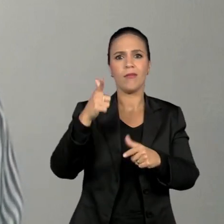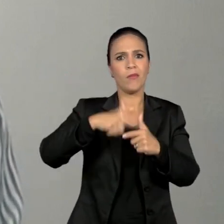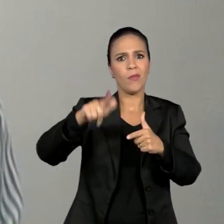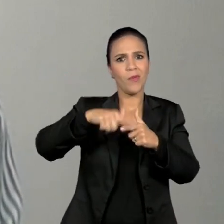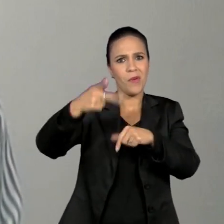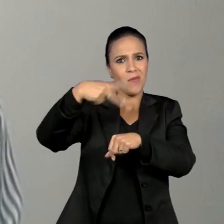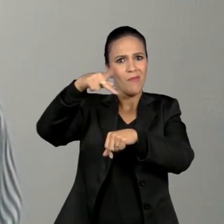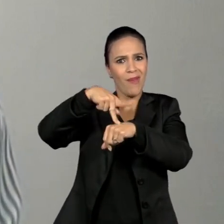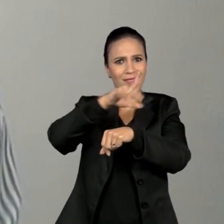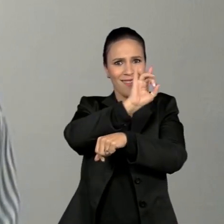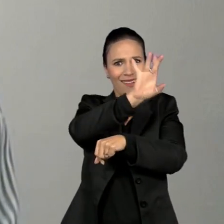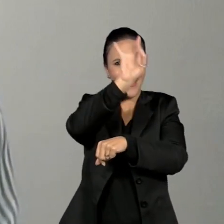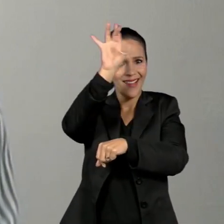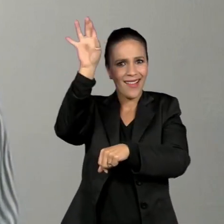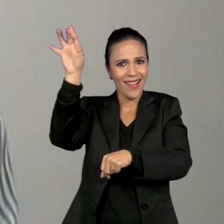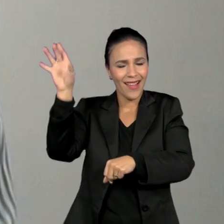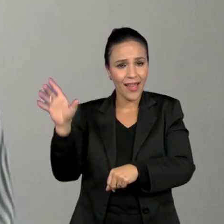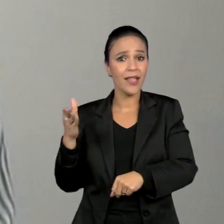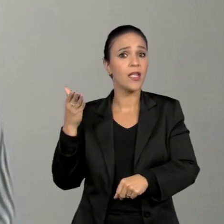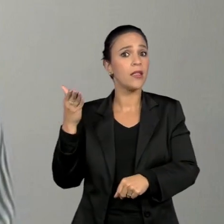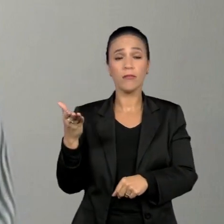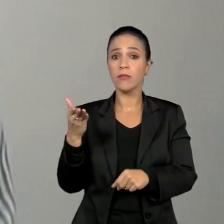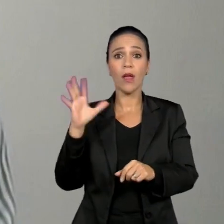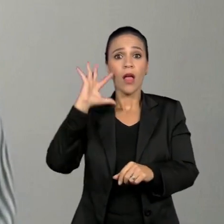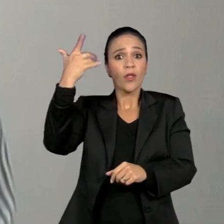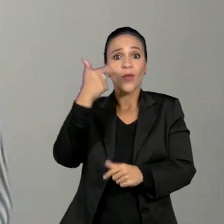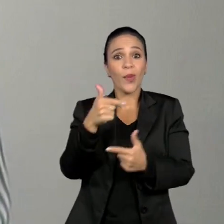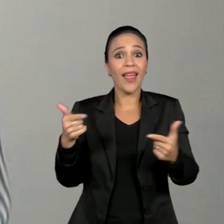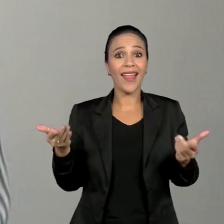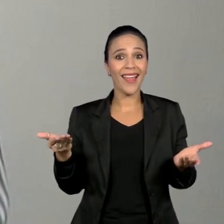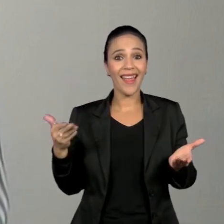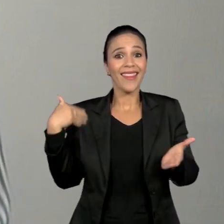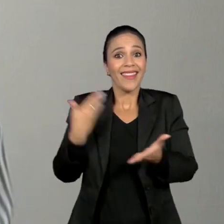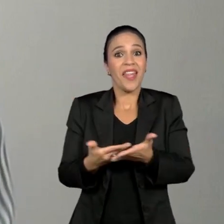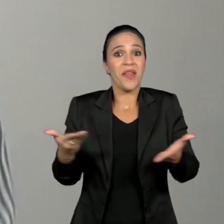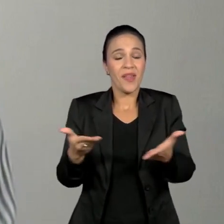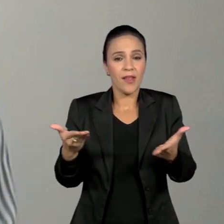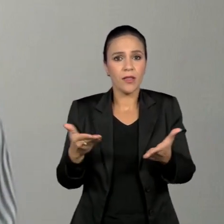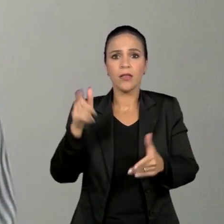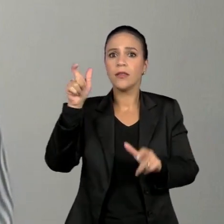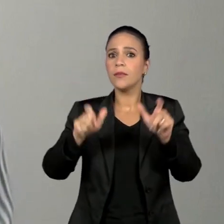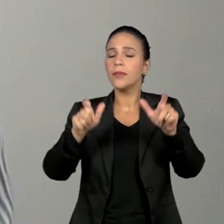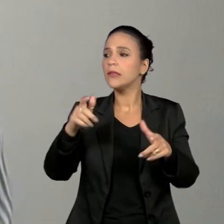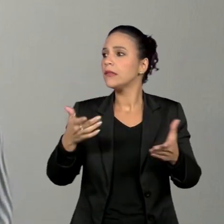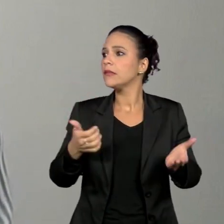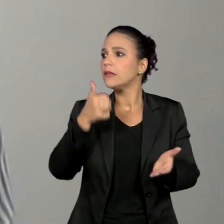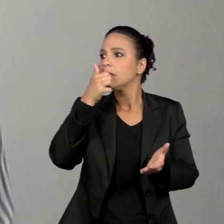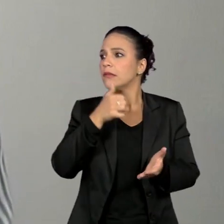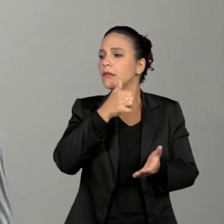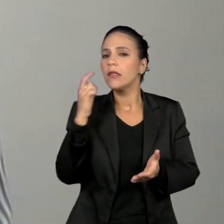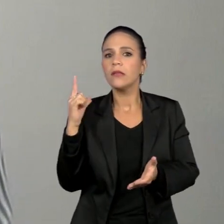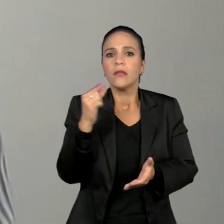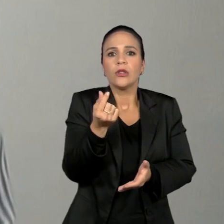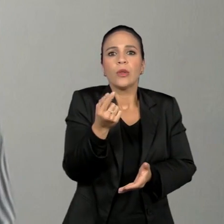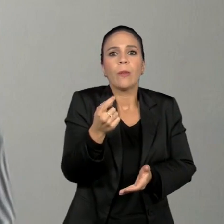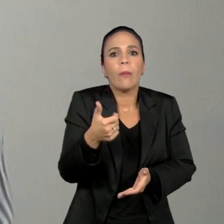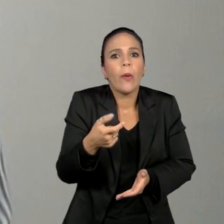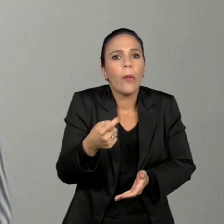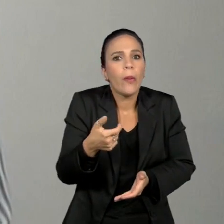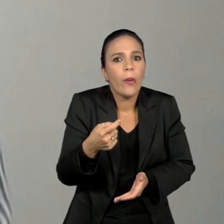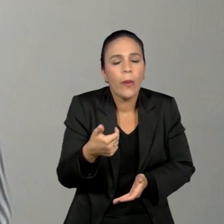o transporte. Depois de um momento, né, quando a crise se torna mais profunda, essas